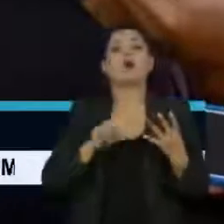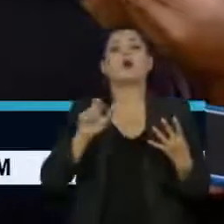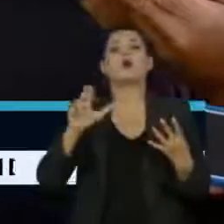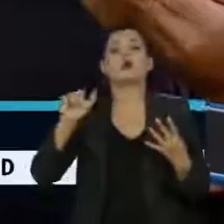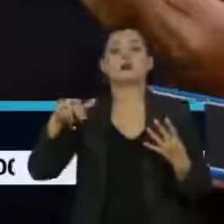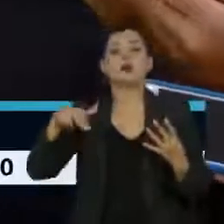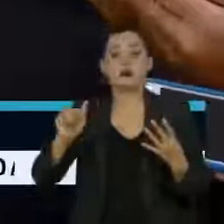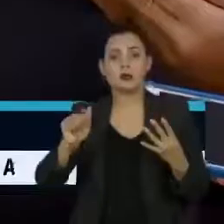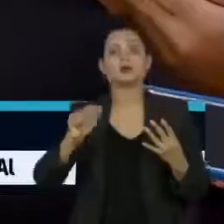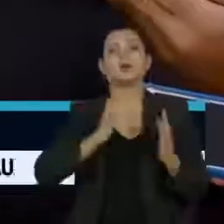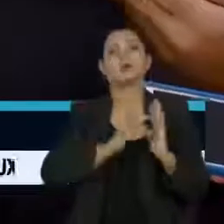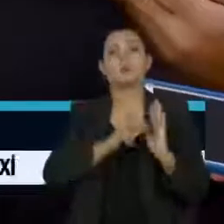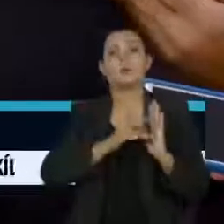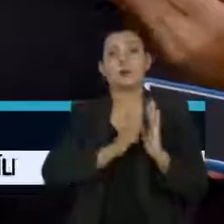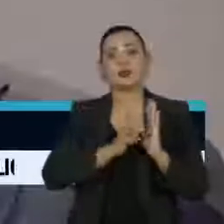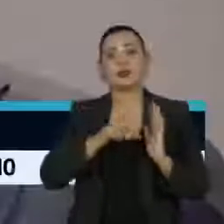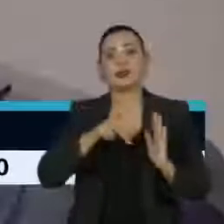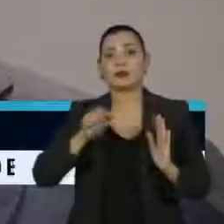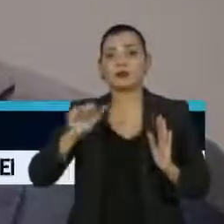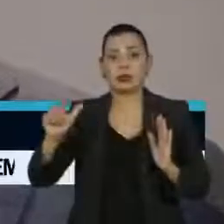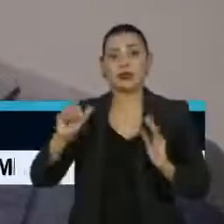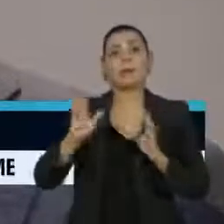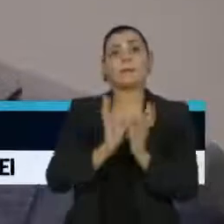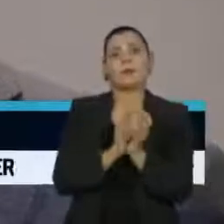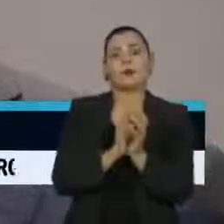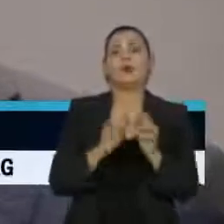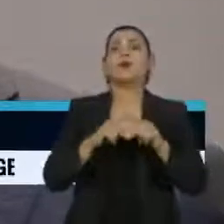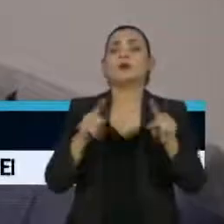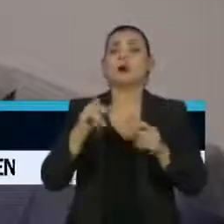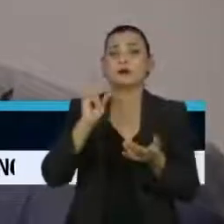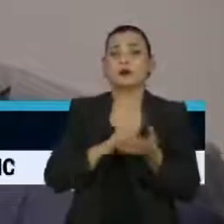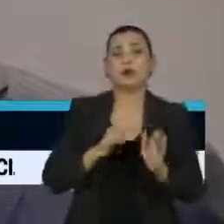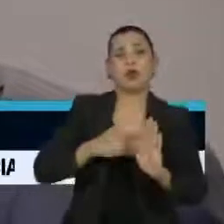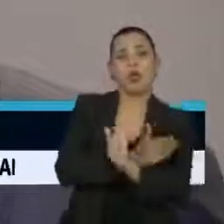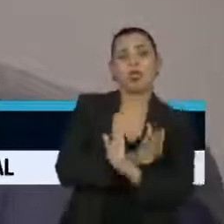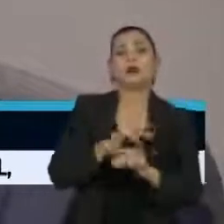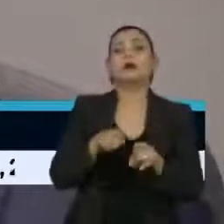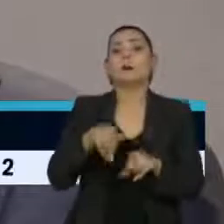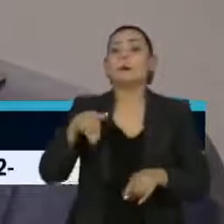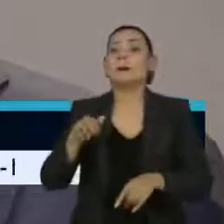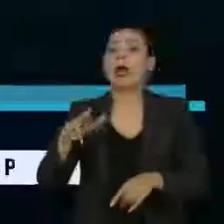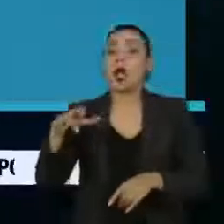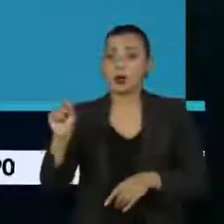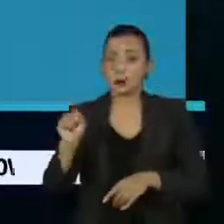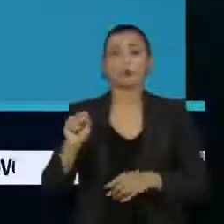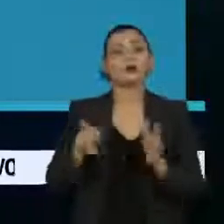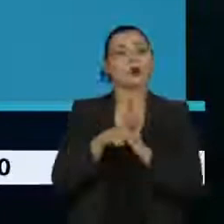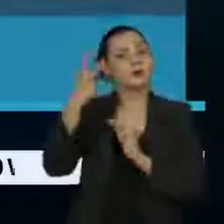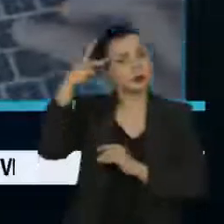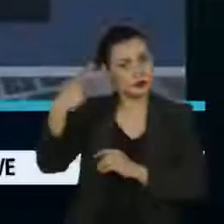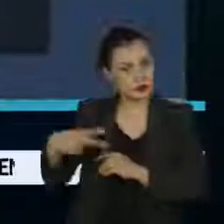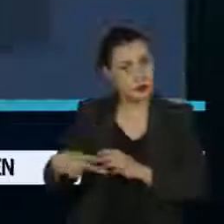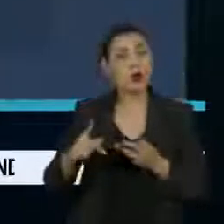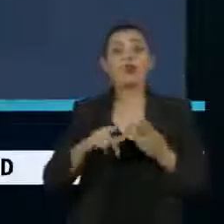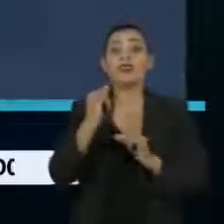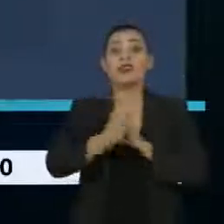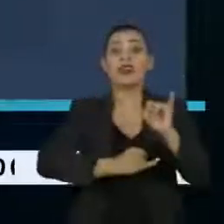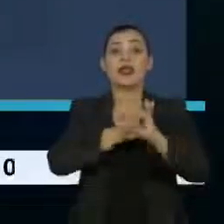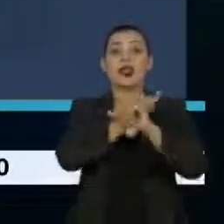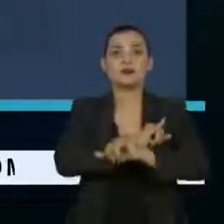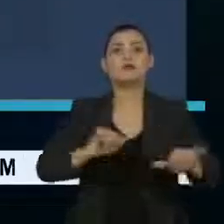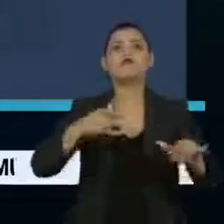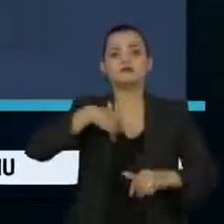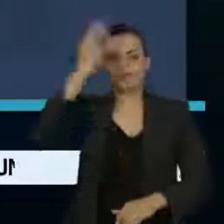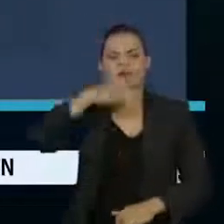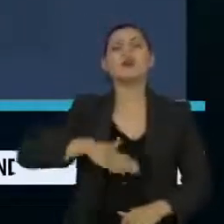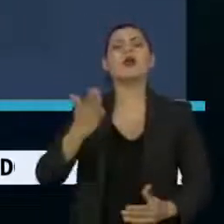Luciano Bivar, do PSL de Pernambuco. Correndo por fora, aparece Marcos Pereira, do Republicanos de São Paulo, que na internet